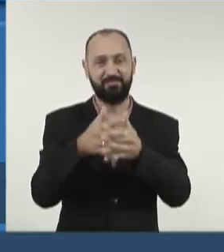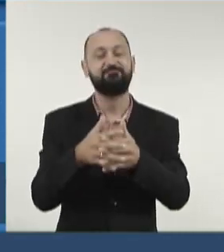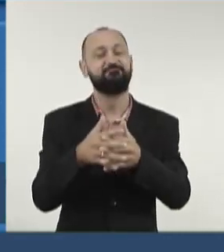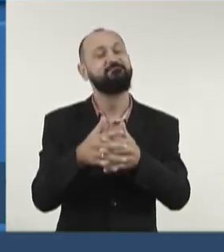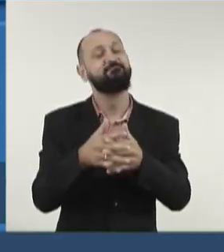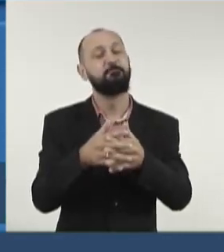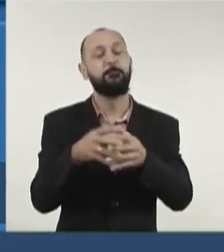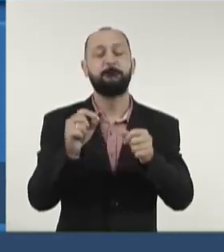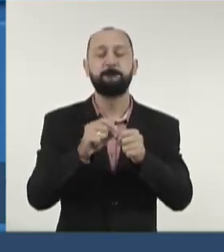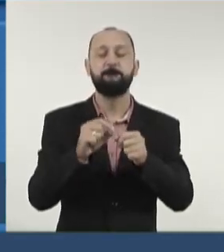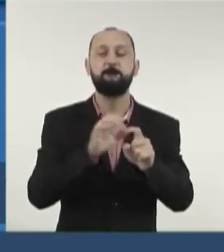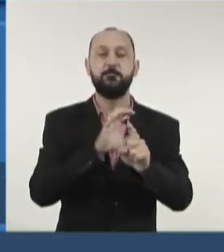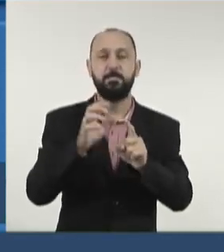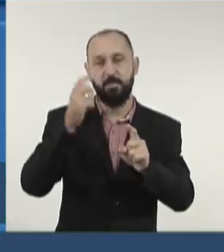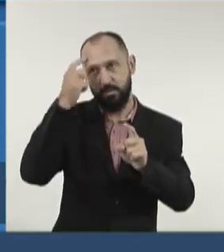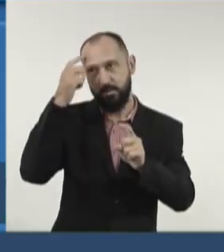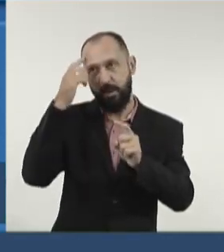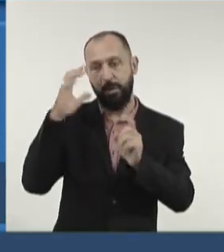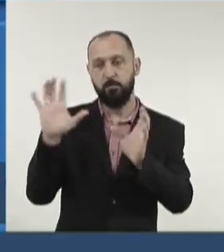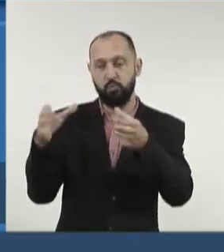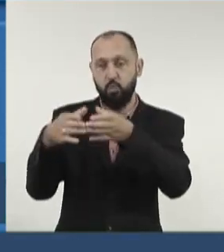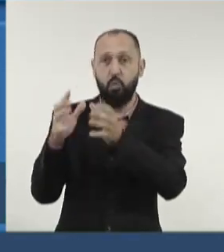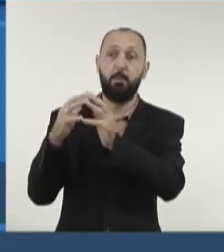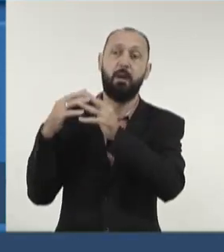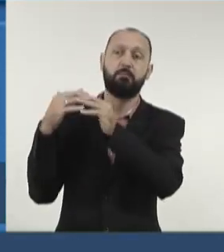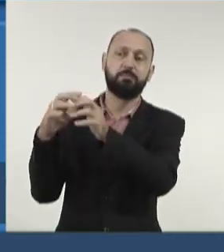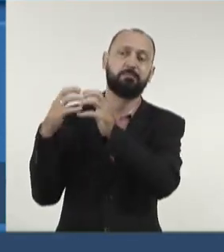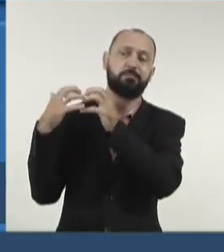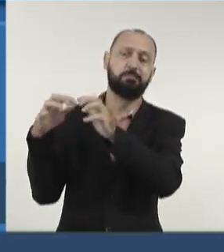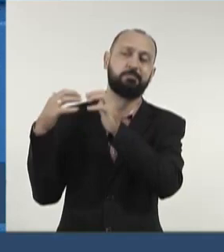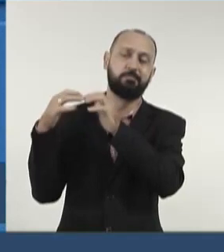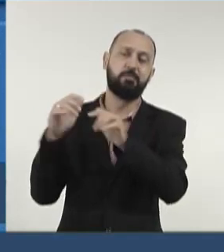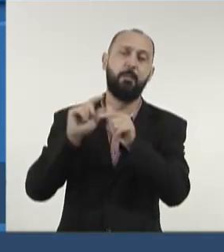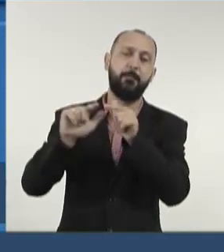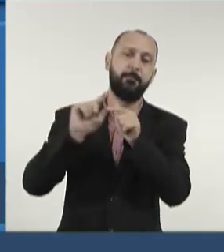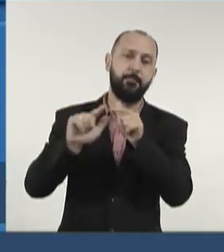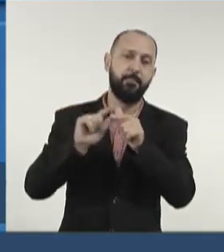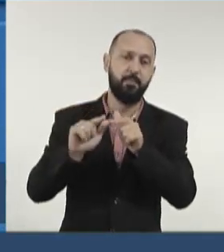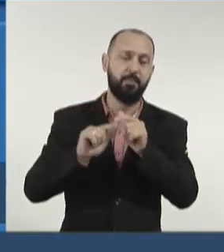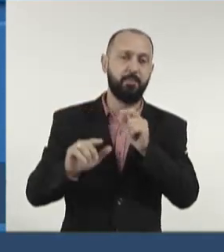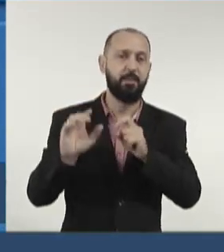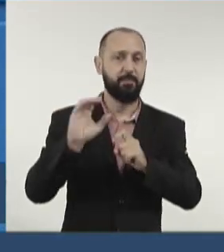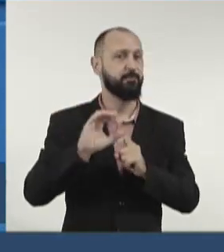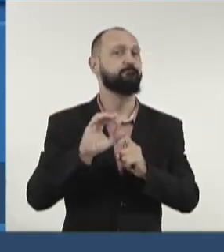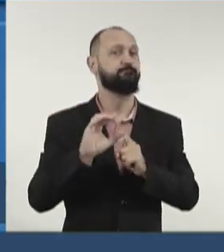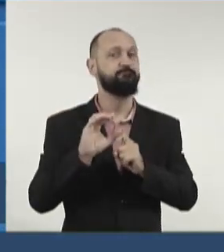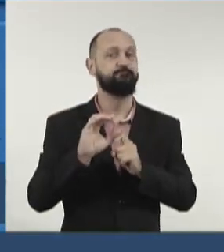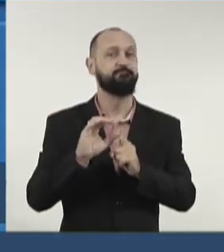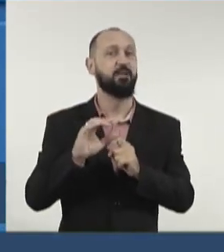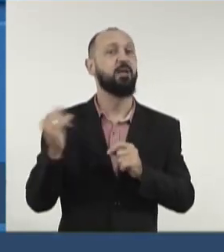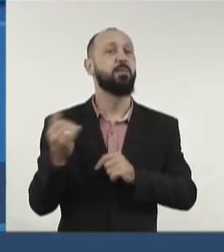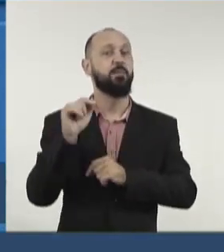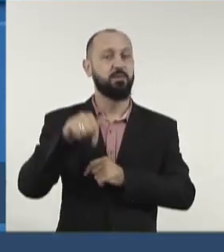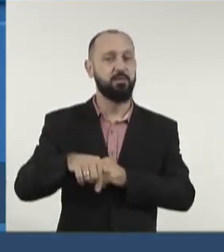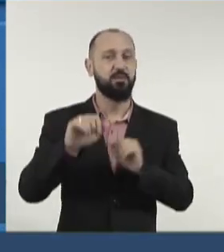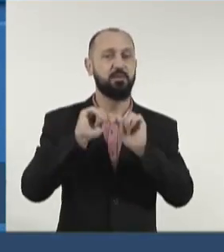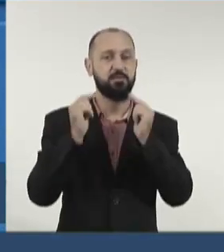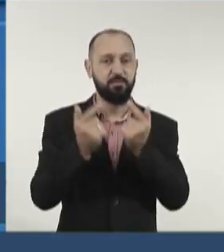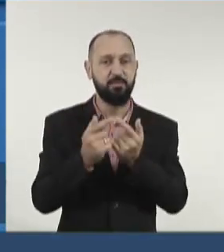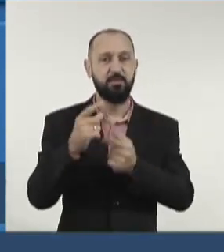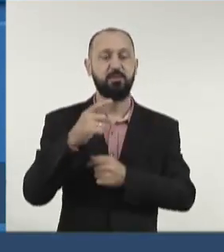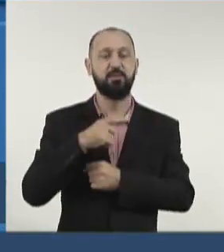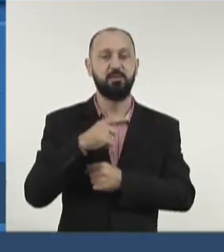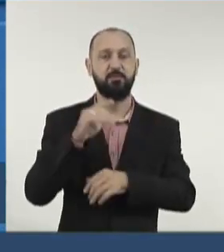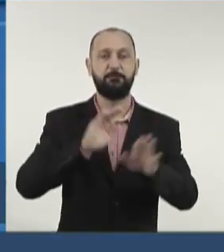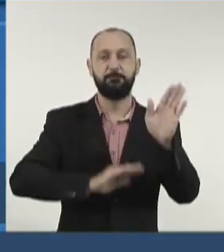isso constrói no imaginário da categoria problemas para o plano. Então, assim, é importante aqui na Assembleia que a gente tenha